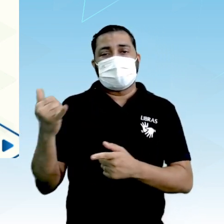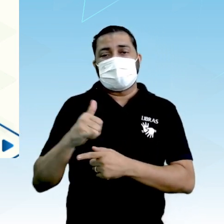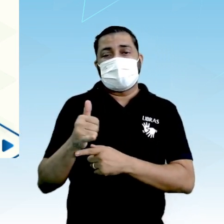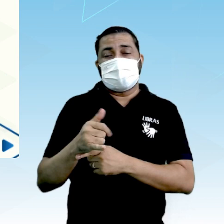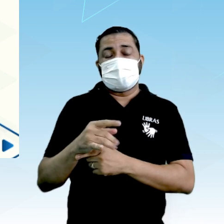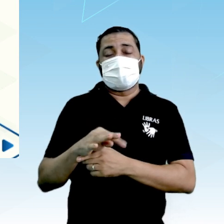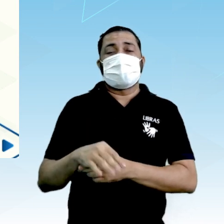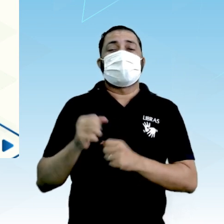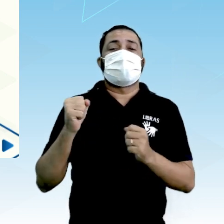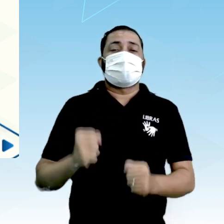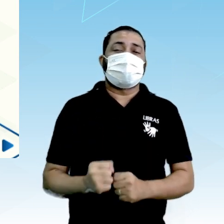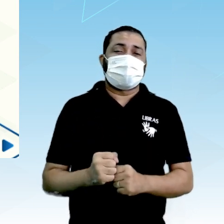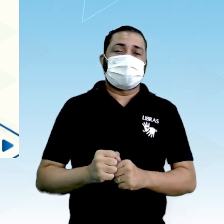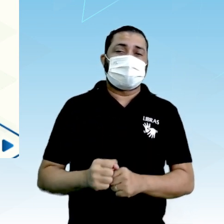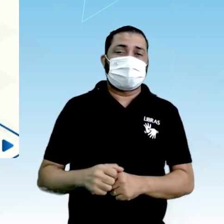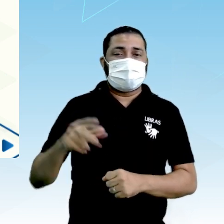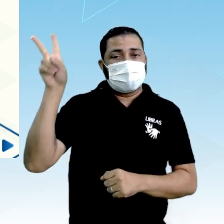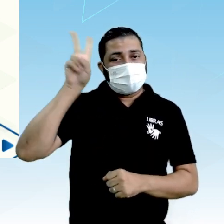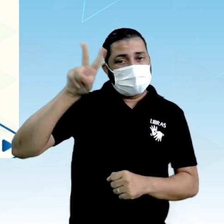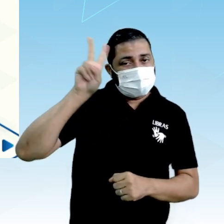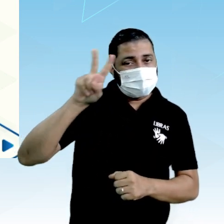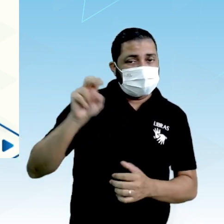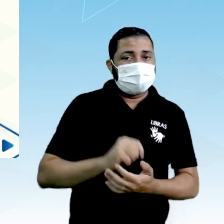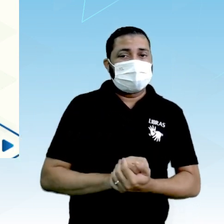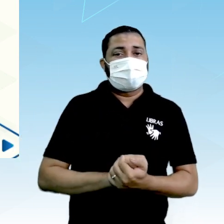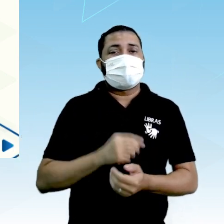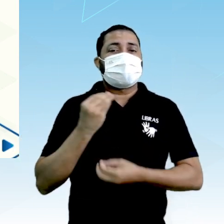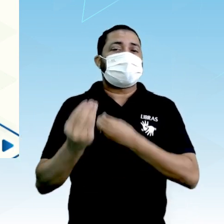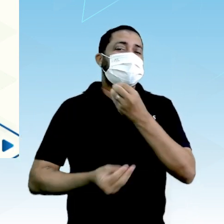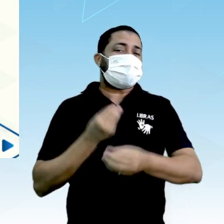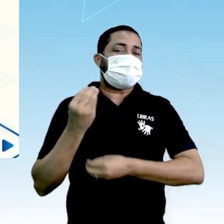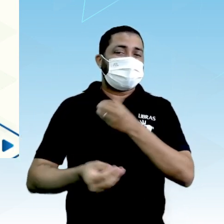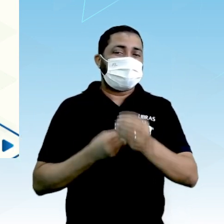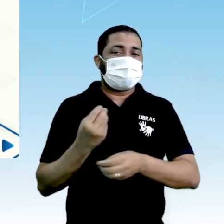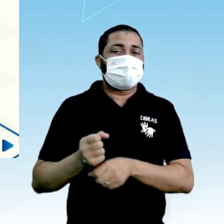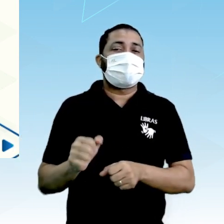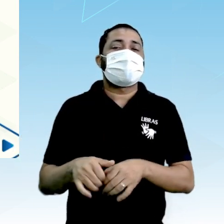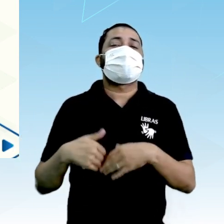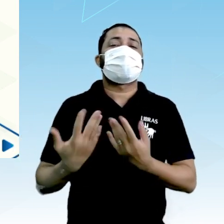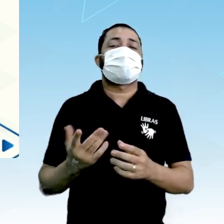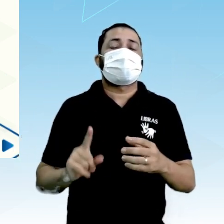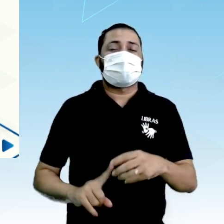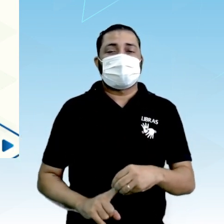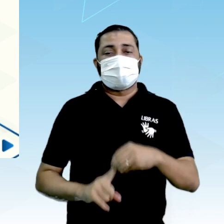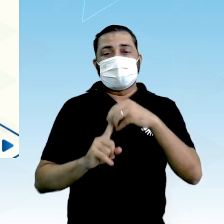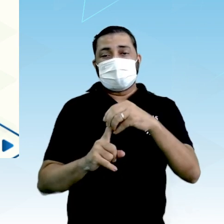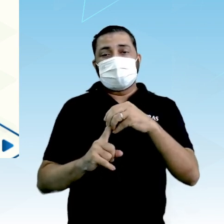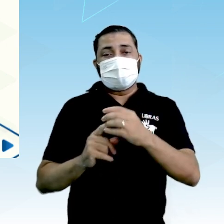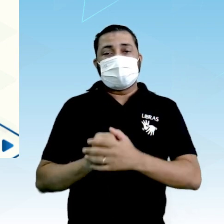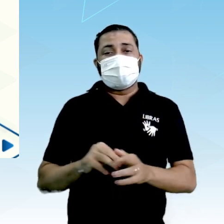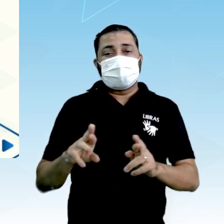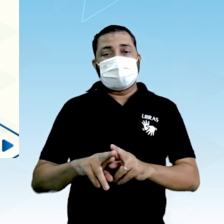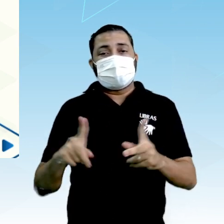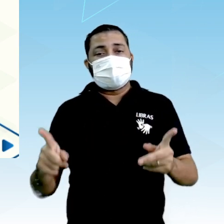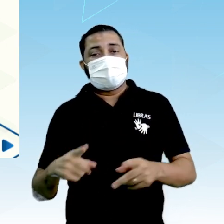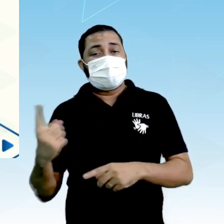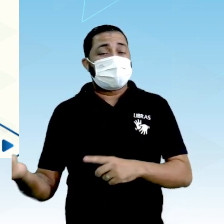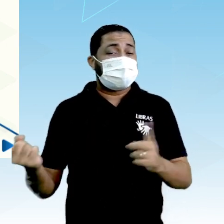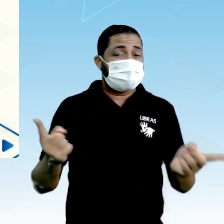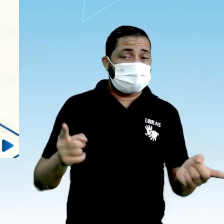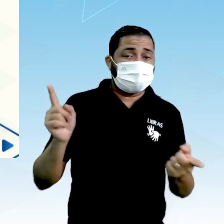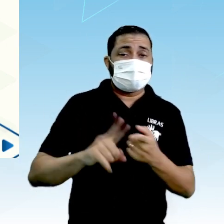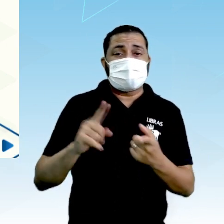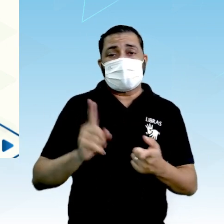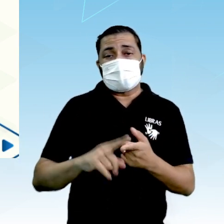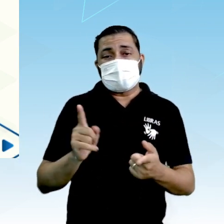gente possa então relembrar quais são as principais diferenças entre um e o outro e também